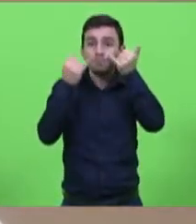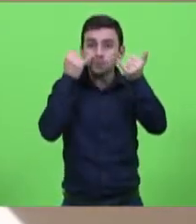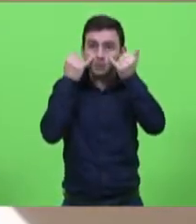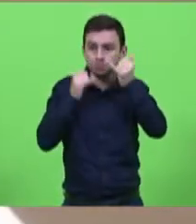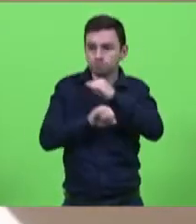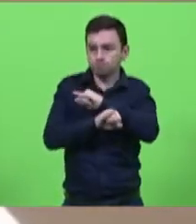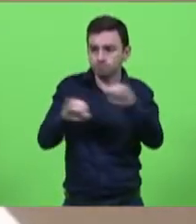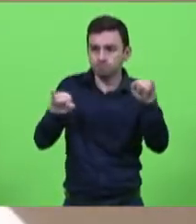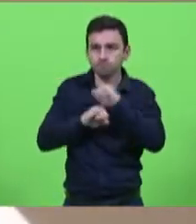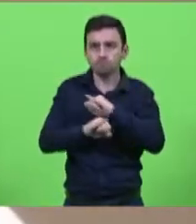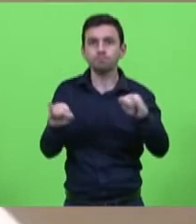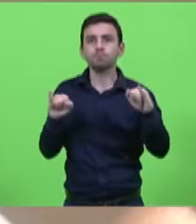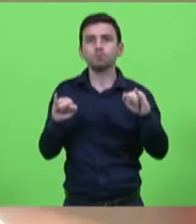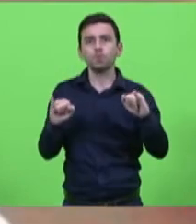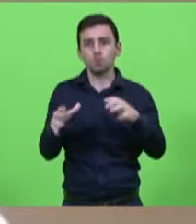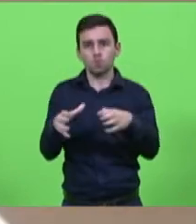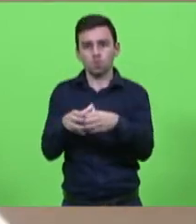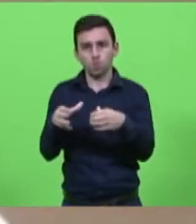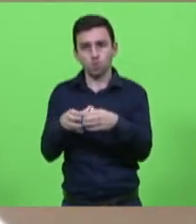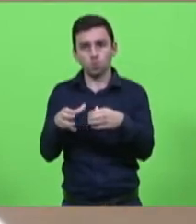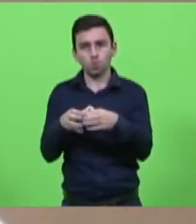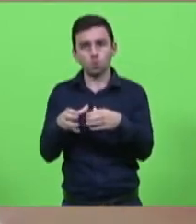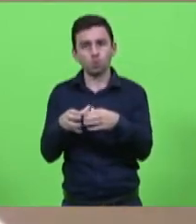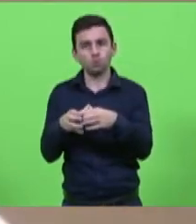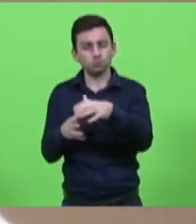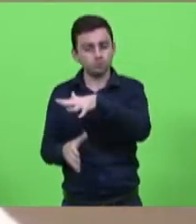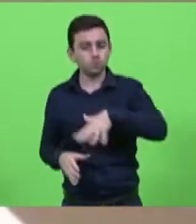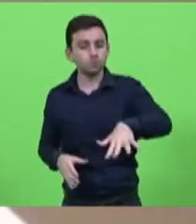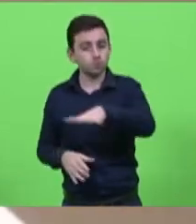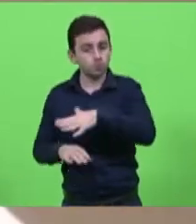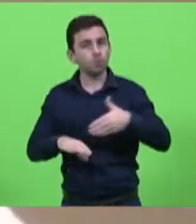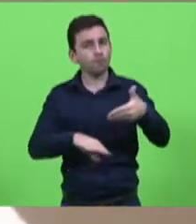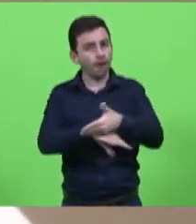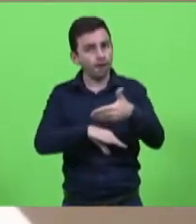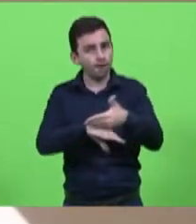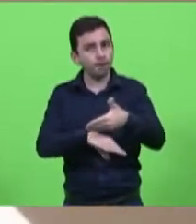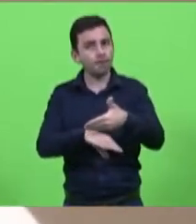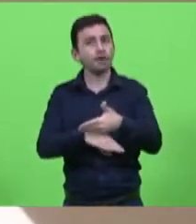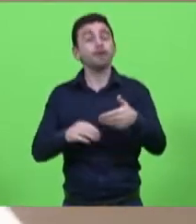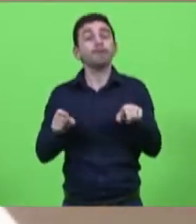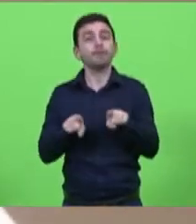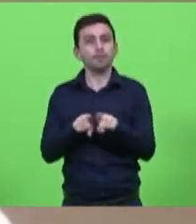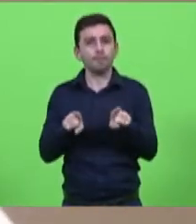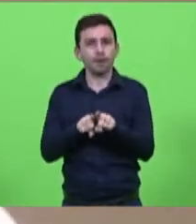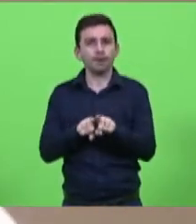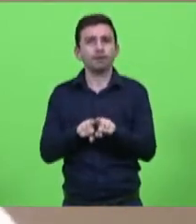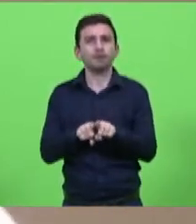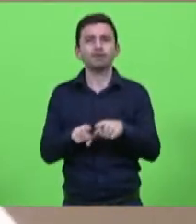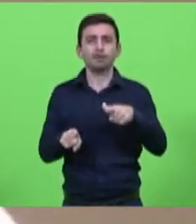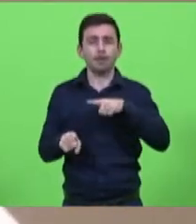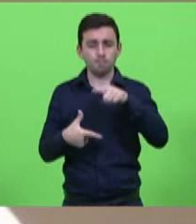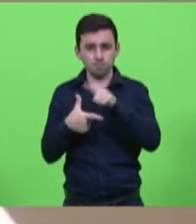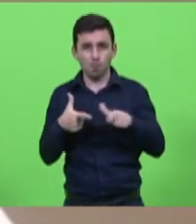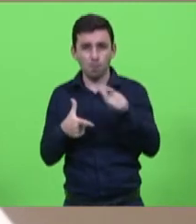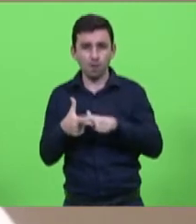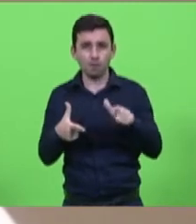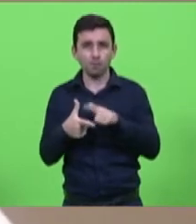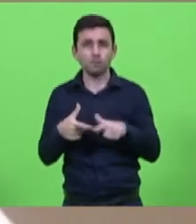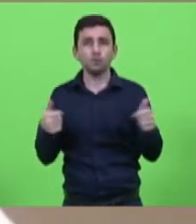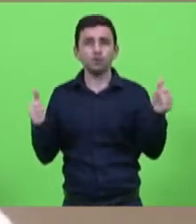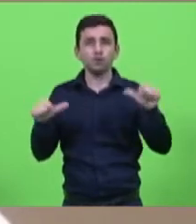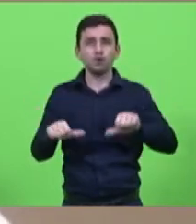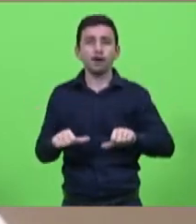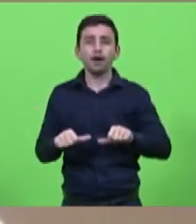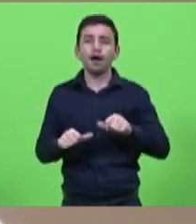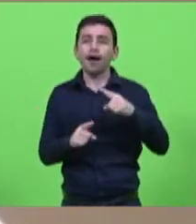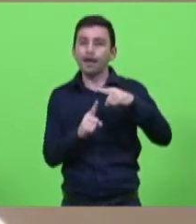passar para aquelas pessoas que frequentam a sua igreja. E também, sempre que há uma crise, eu tenho a impressão que a